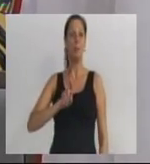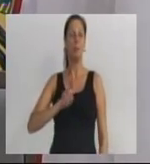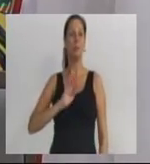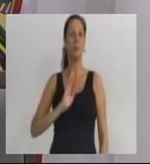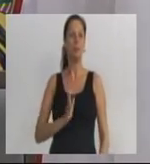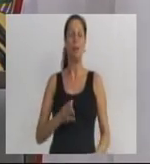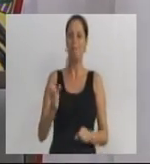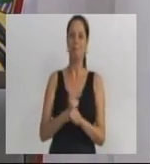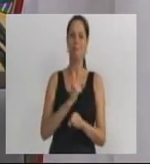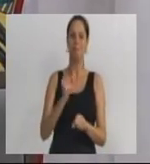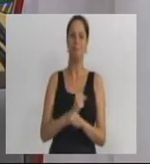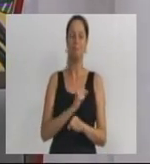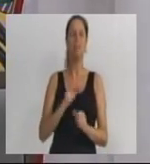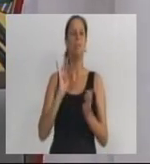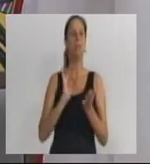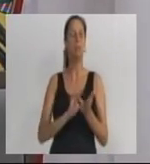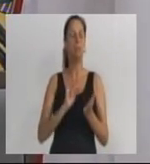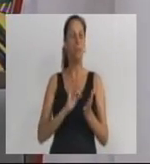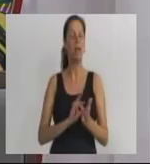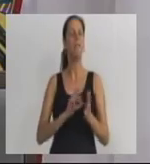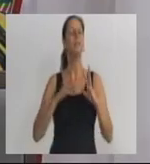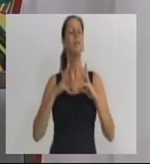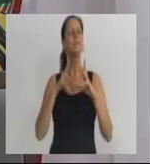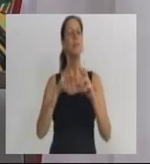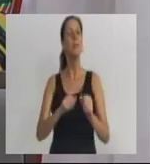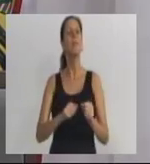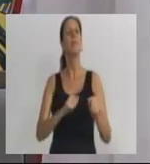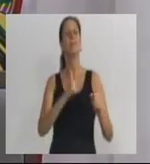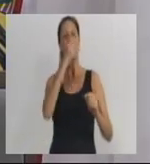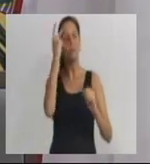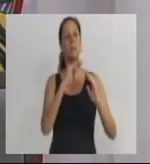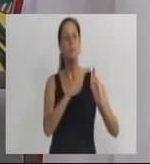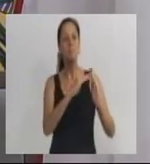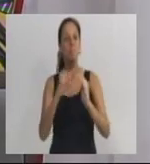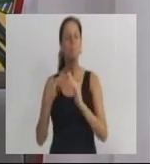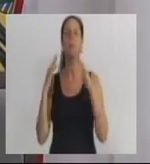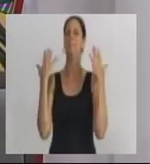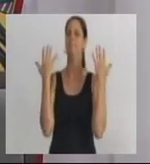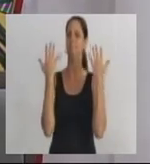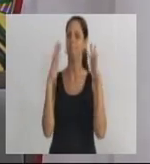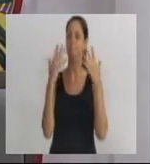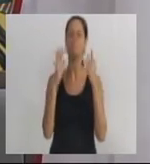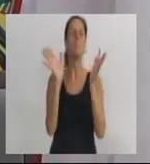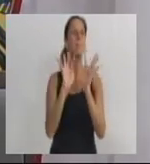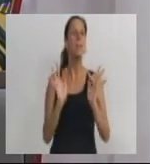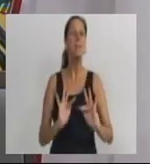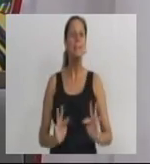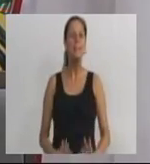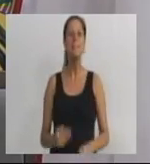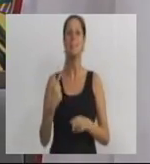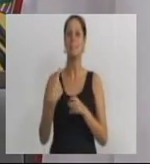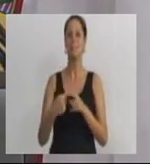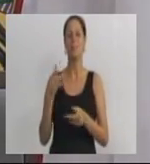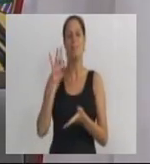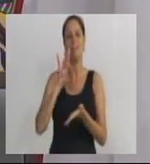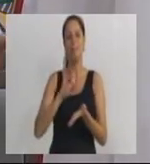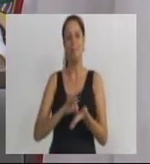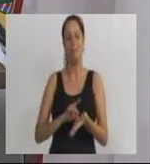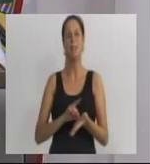está neste momento sendo aplaudido por todos aqueles que residem nessas duas ruas e por demais que estão sendo